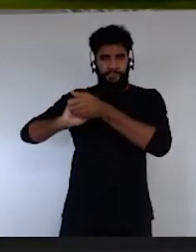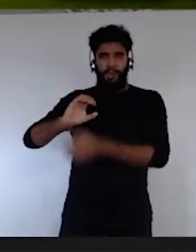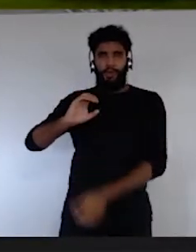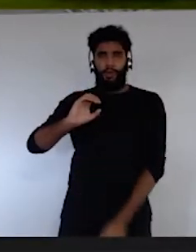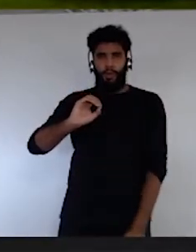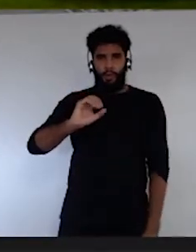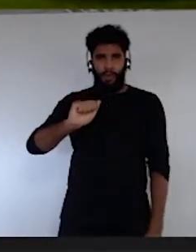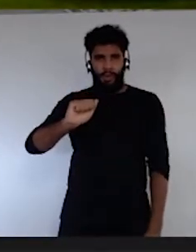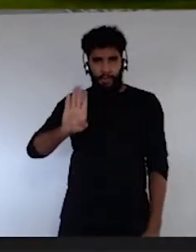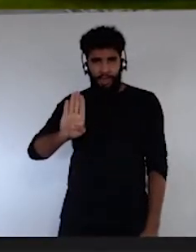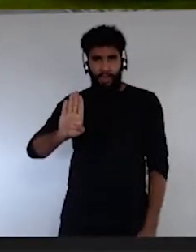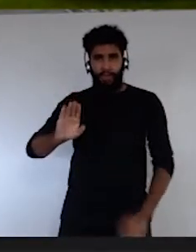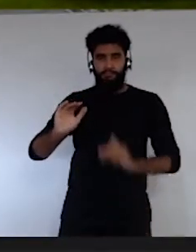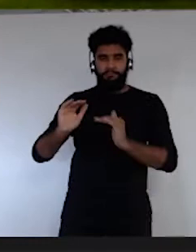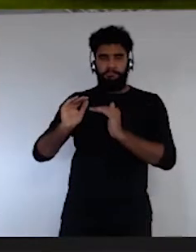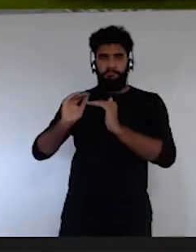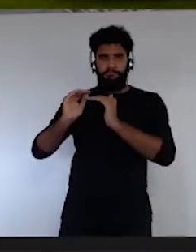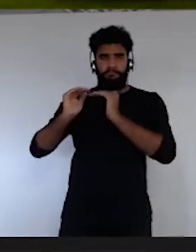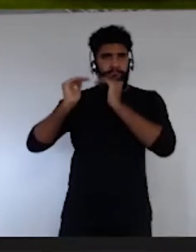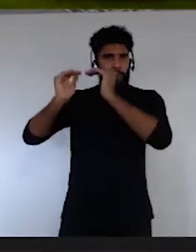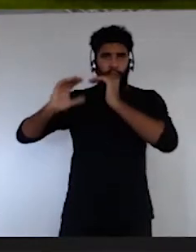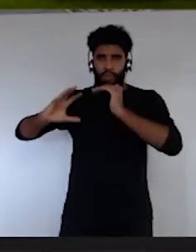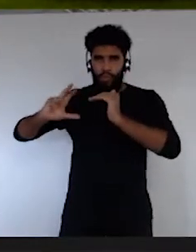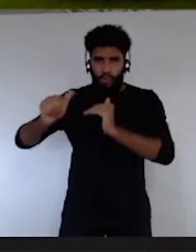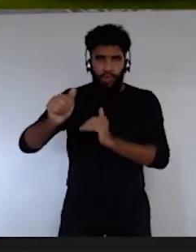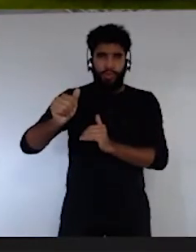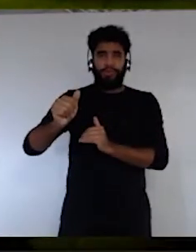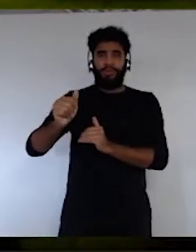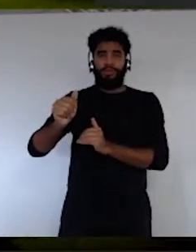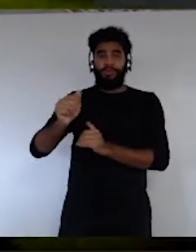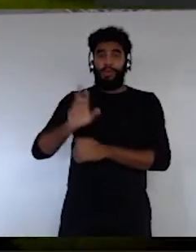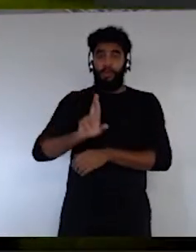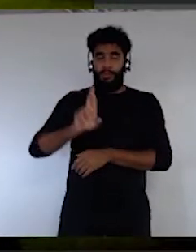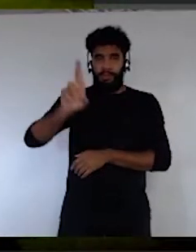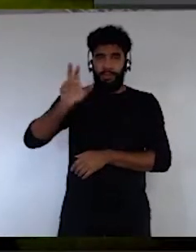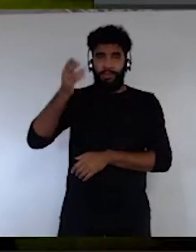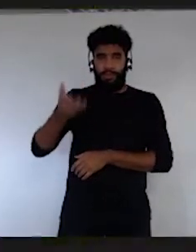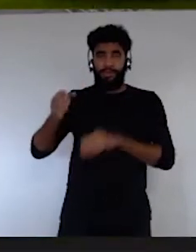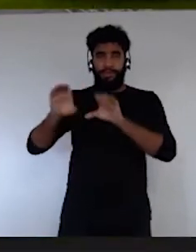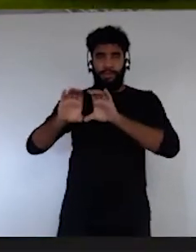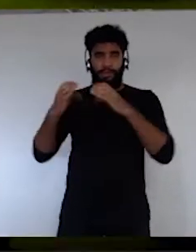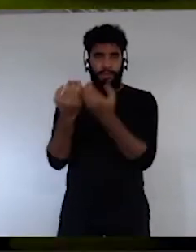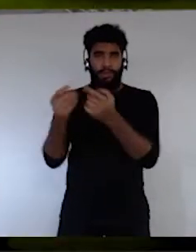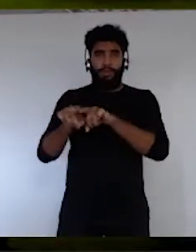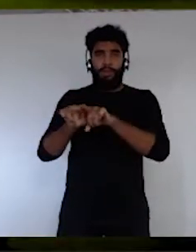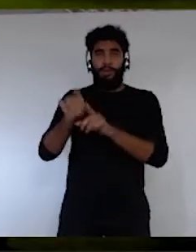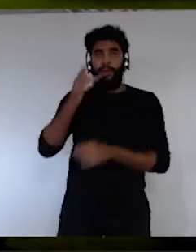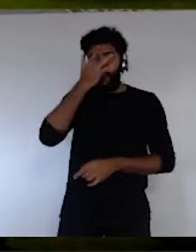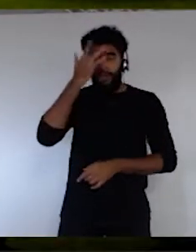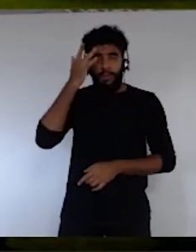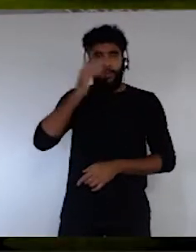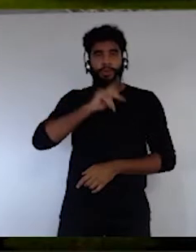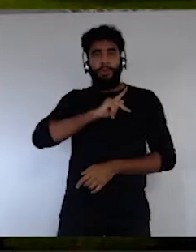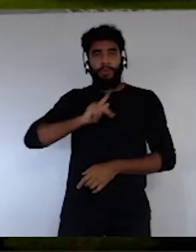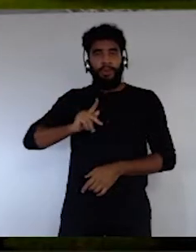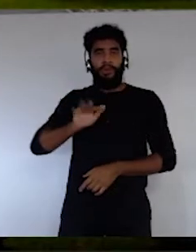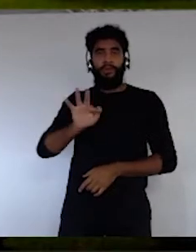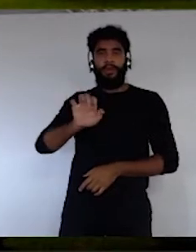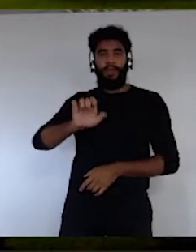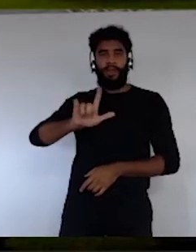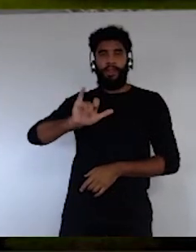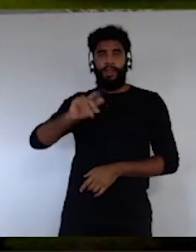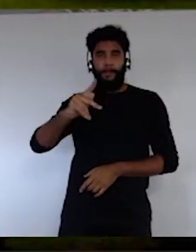fosse um memorial. Ele fica ali dentro do processo, olha quem quiser. Isso aqui ninguém pode garantir. E o advogado também é